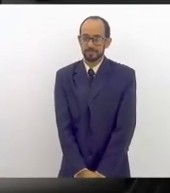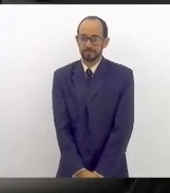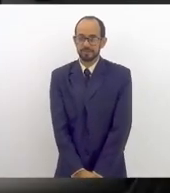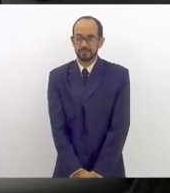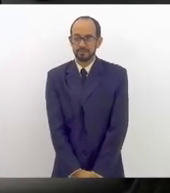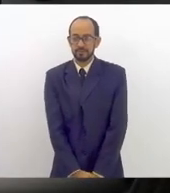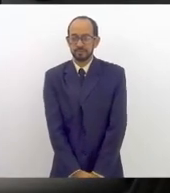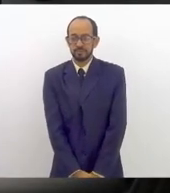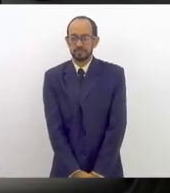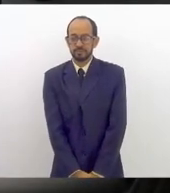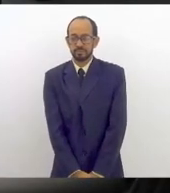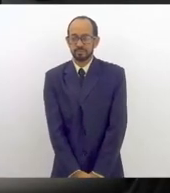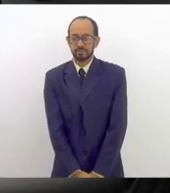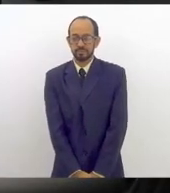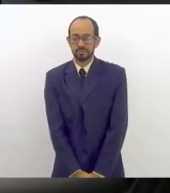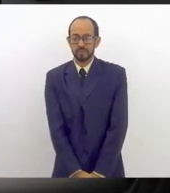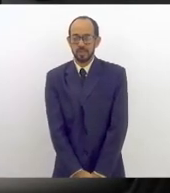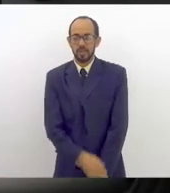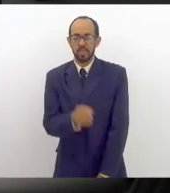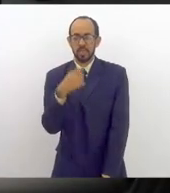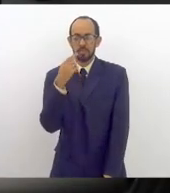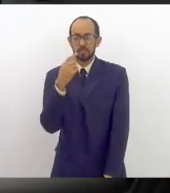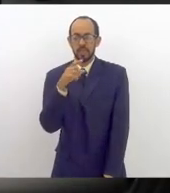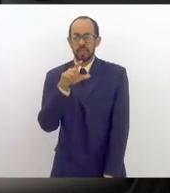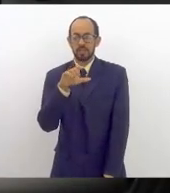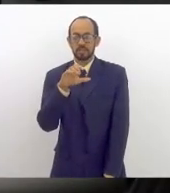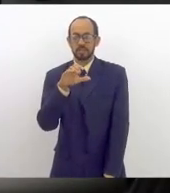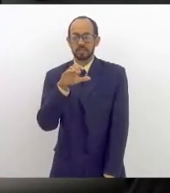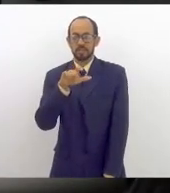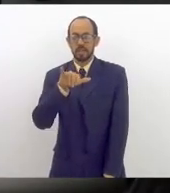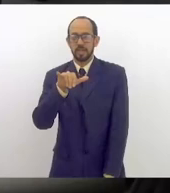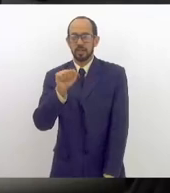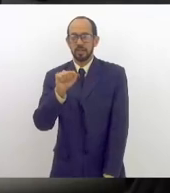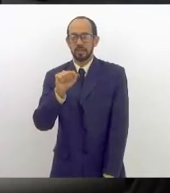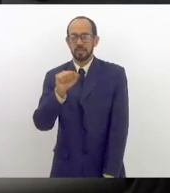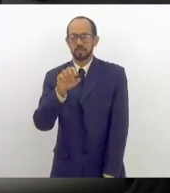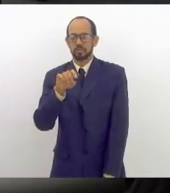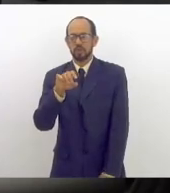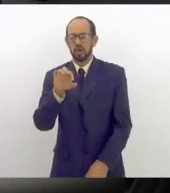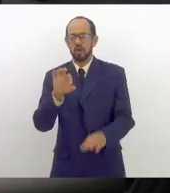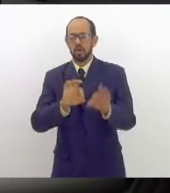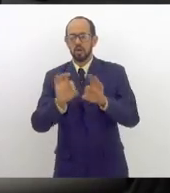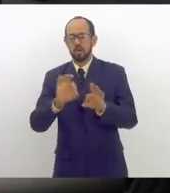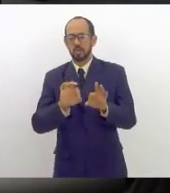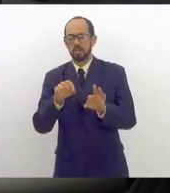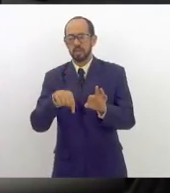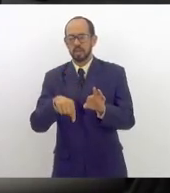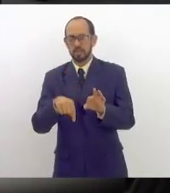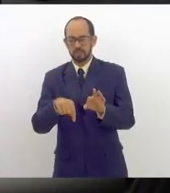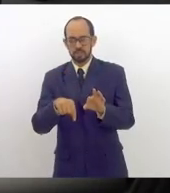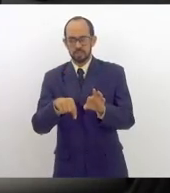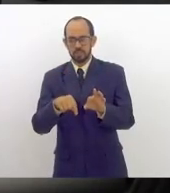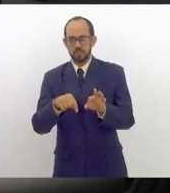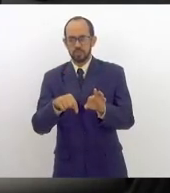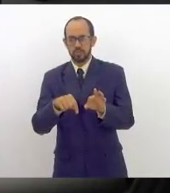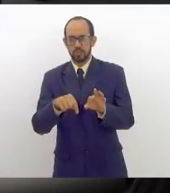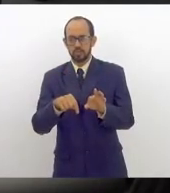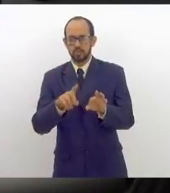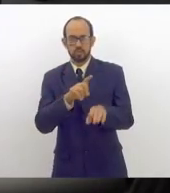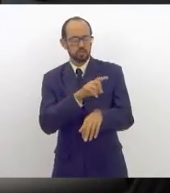Eu vi. Deputada Célia, precisa só organizar o nosso quadro das datas,